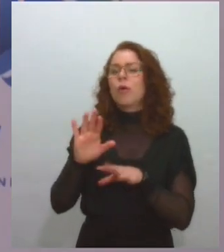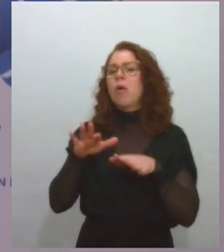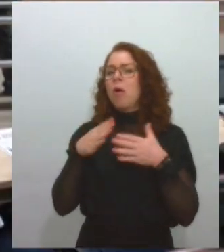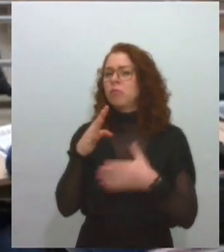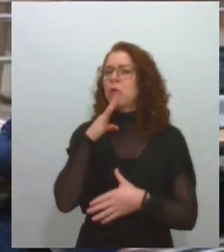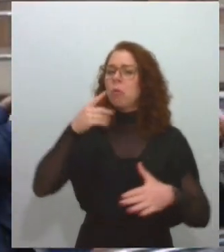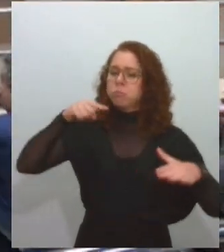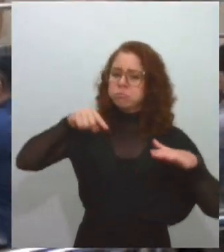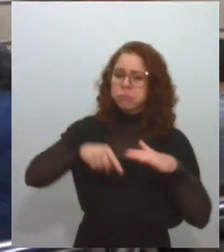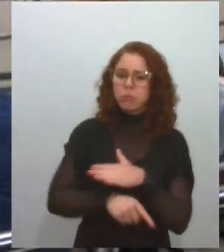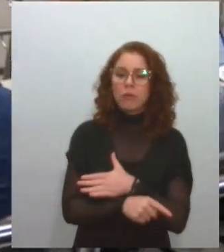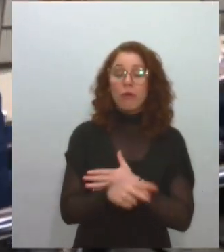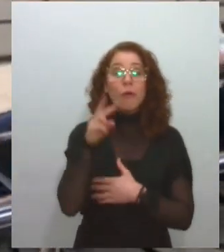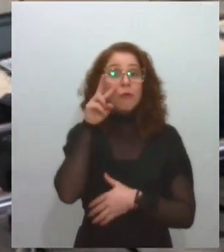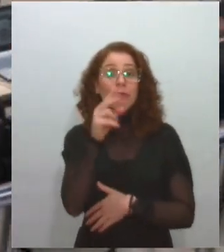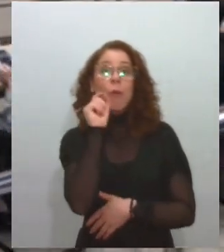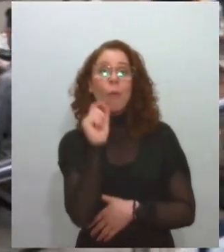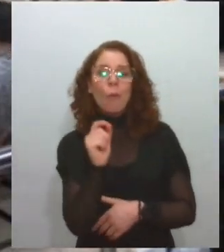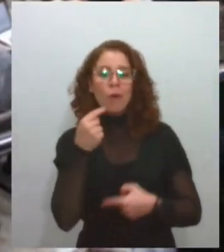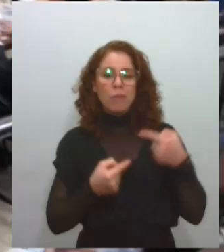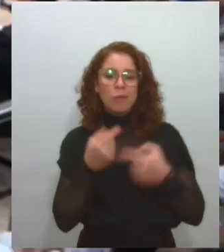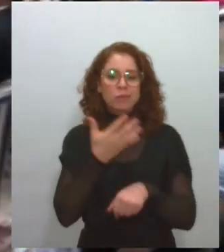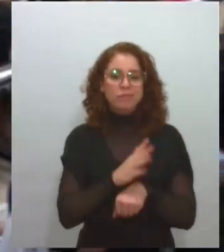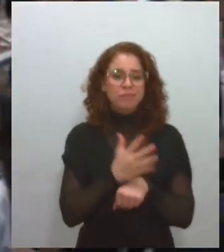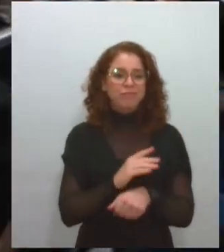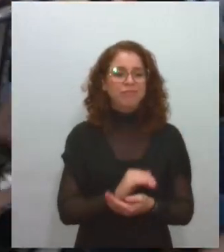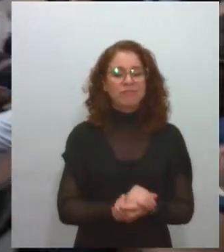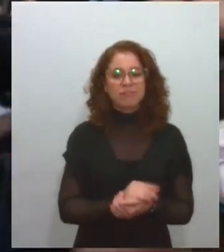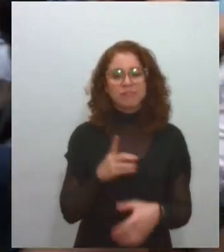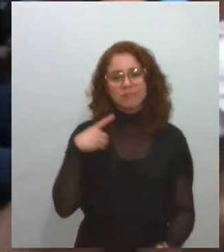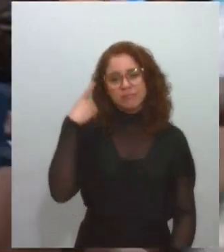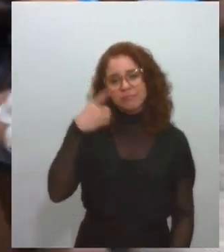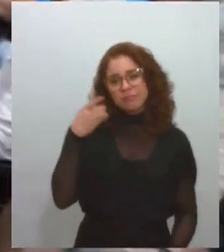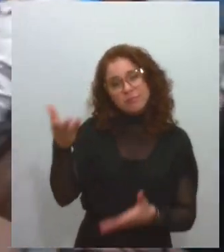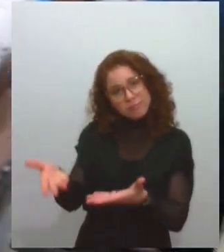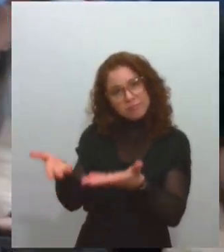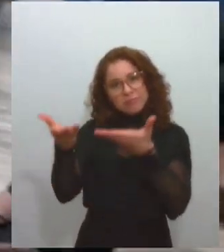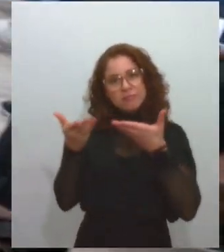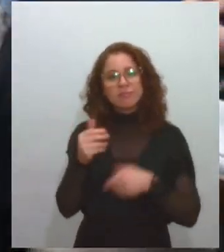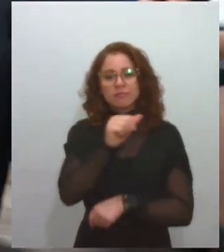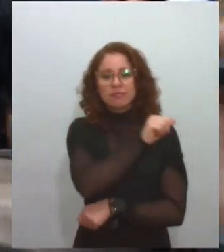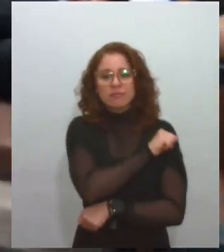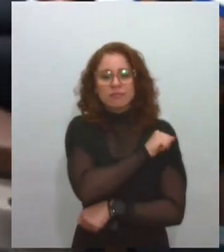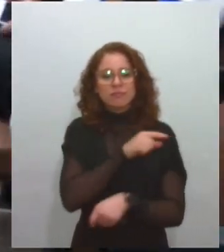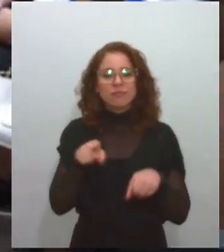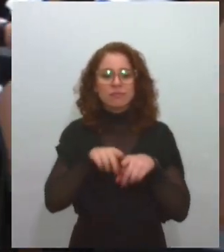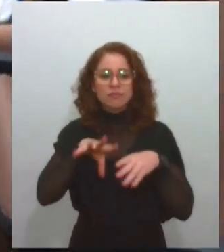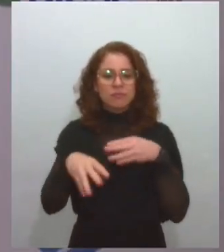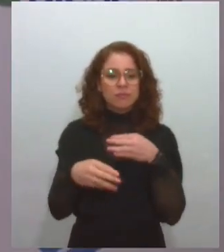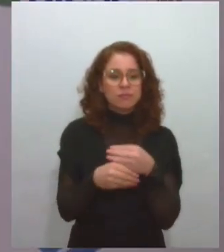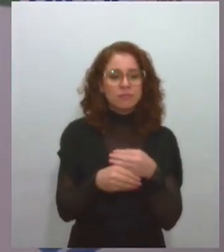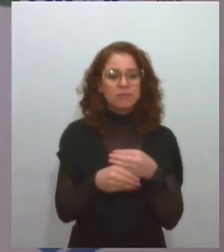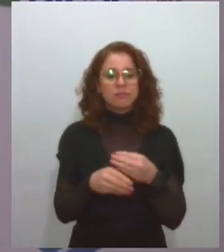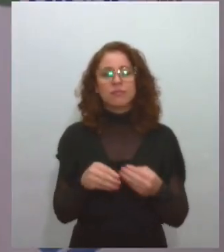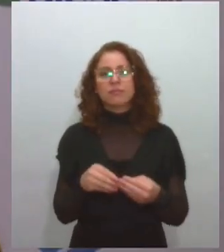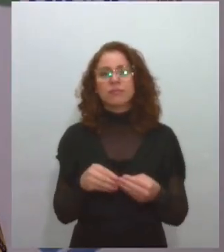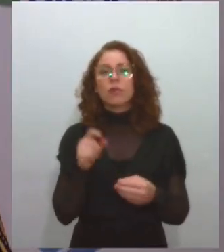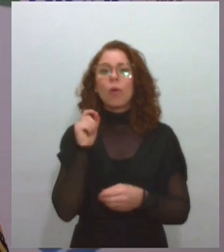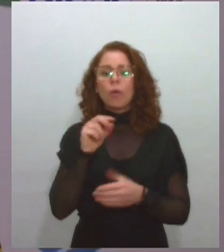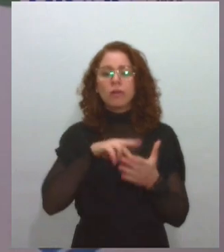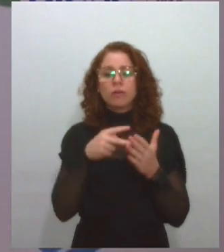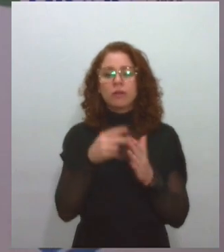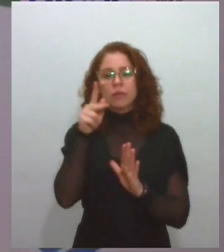é política. Os deputados deram boas-vindas aos estudantes e reforçaram o sentido do projeto. Eu fico